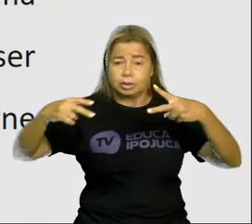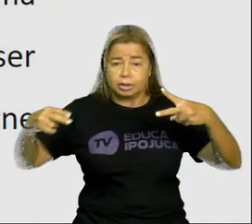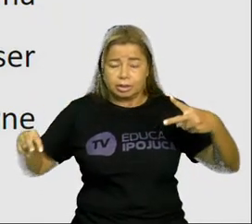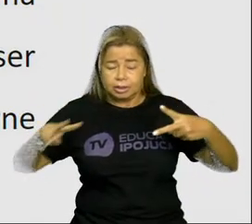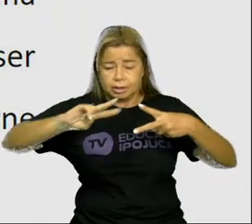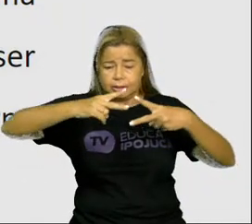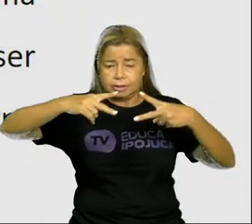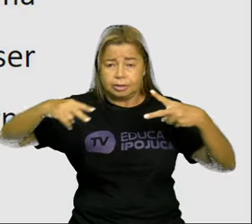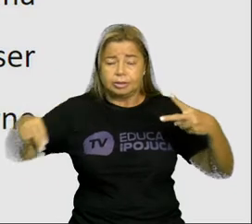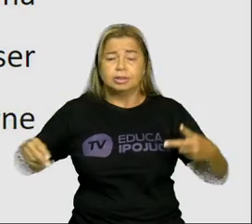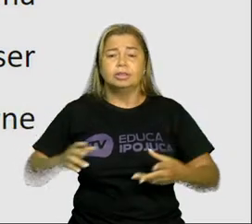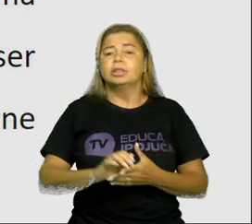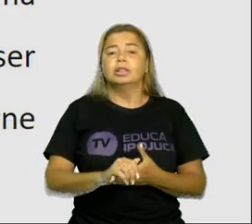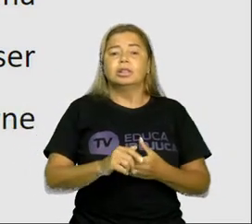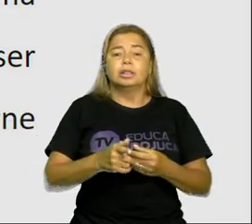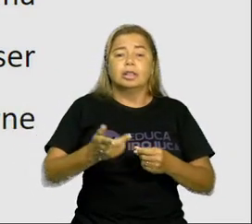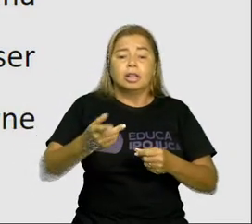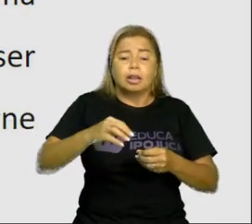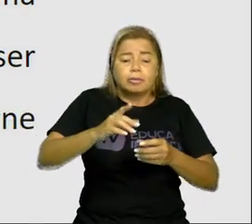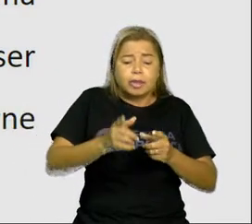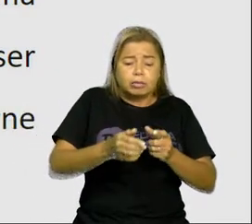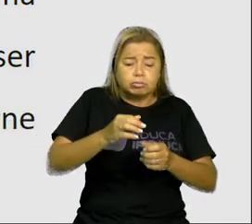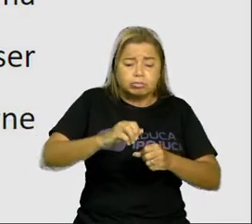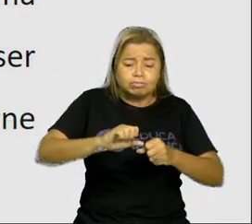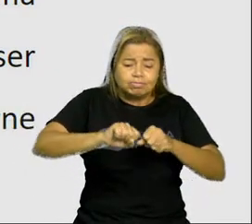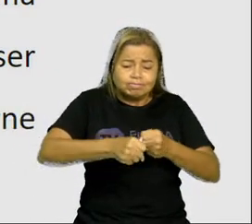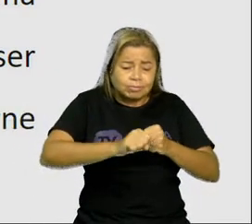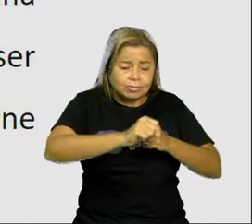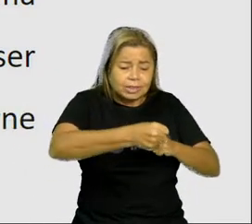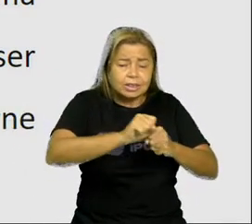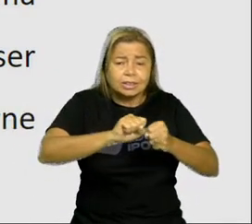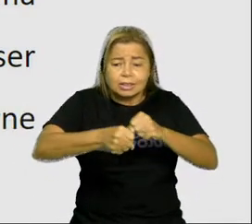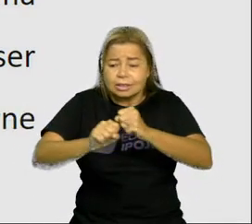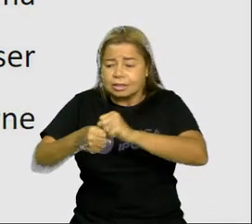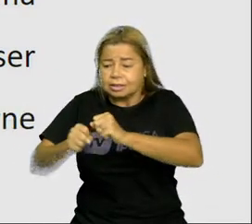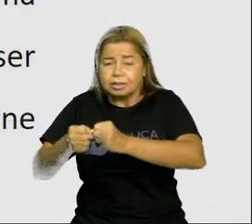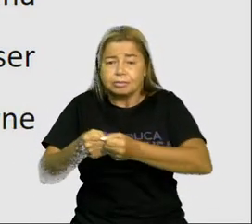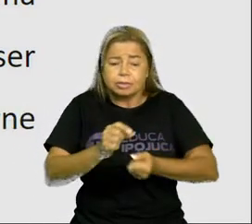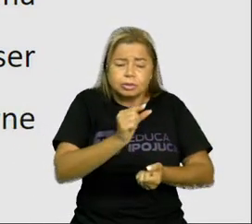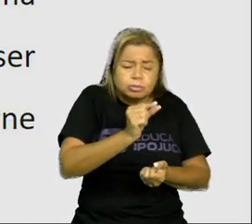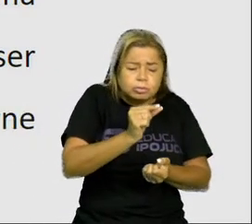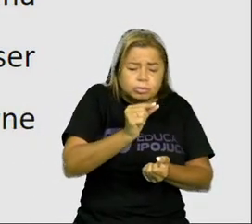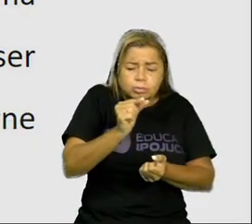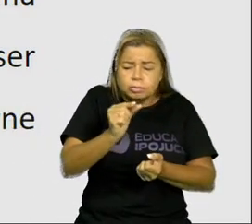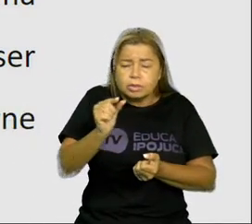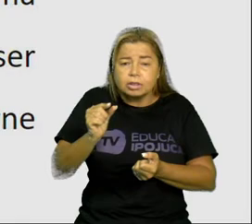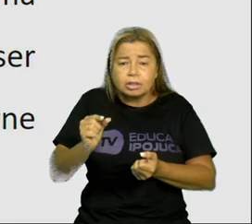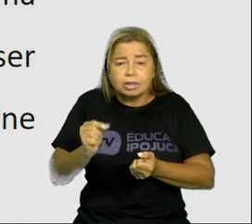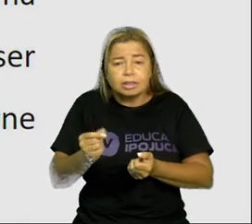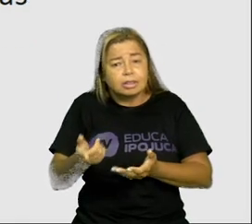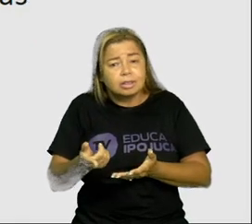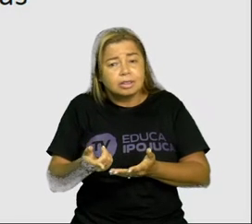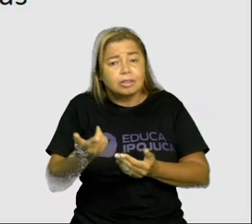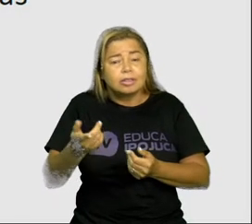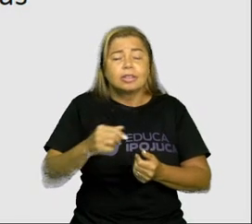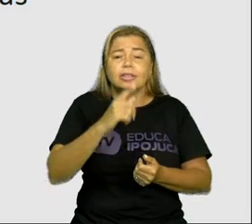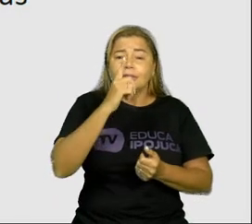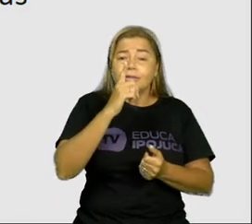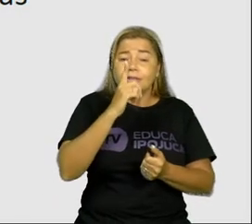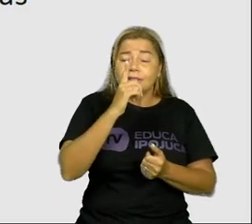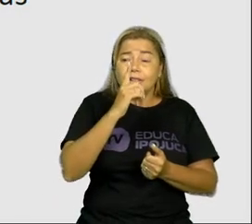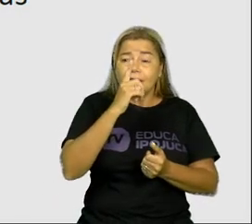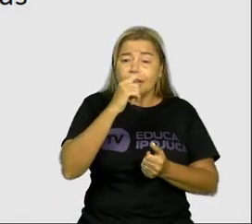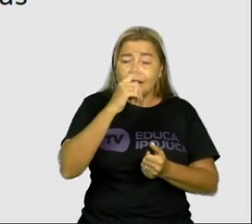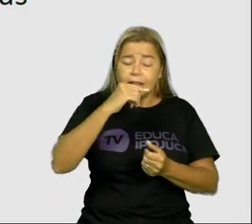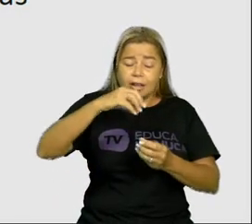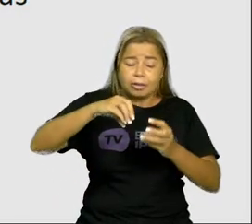pelos pesquisadores, começa a ser quebrado em pedaços menores, o que permite que ele se torne solúvel, ou seja,